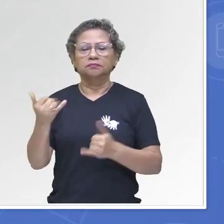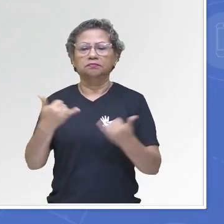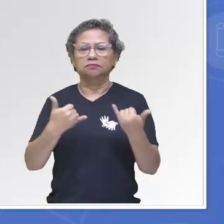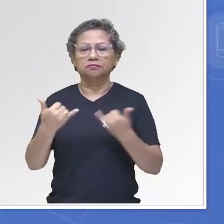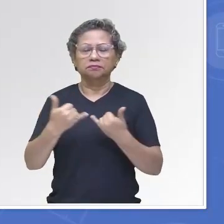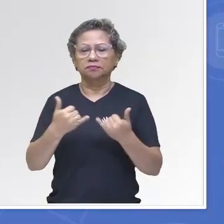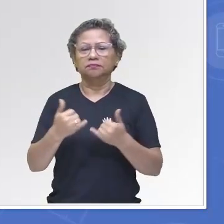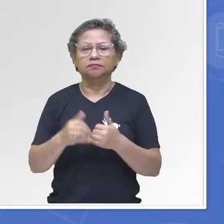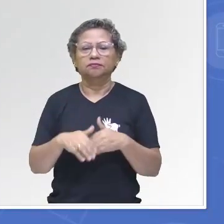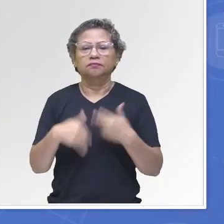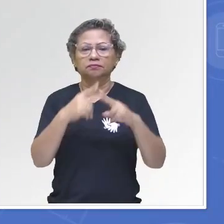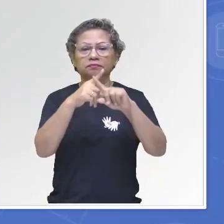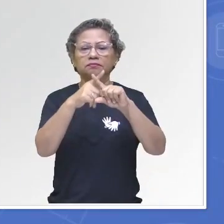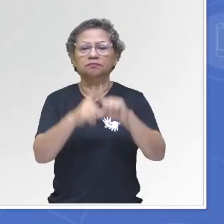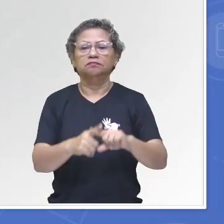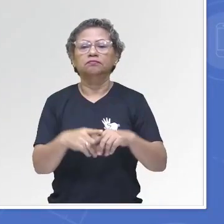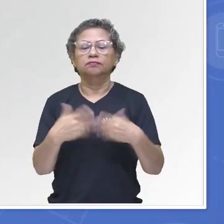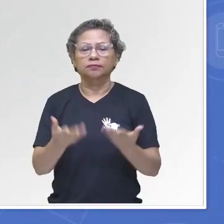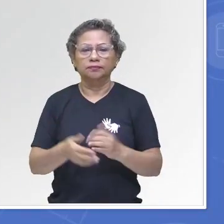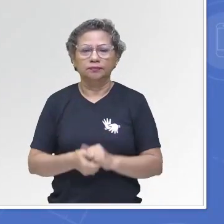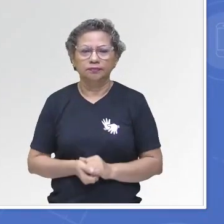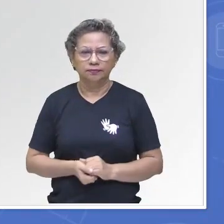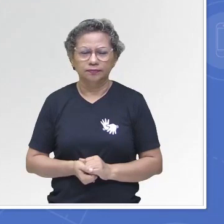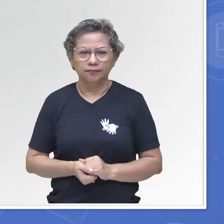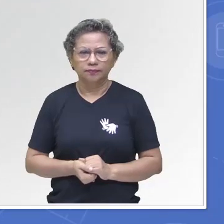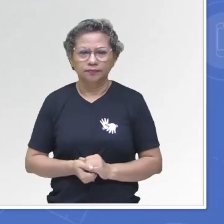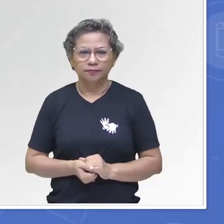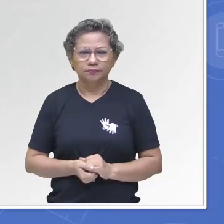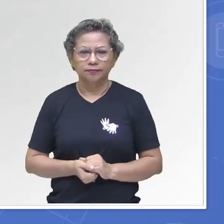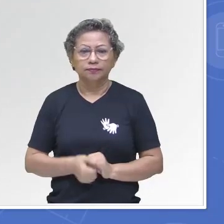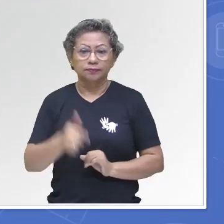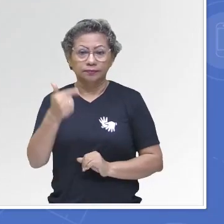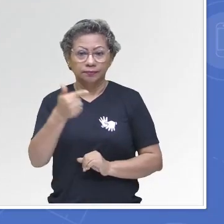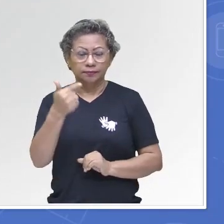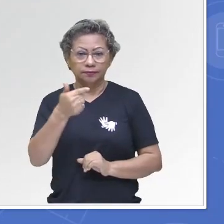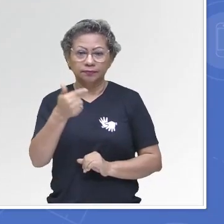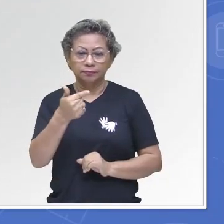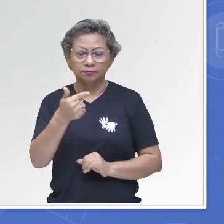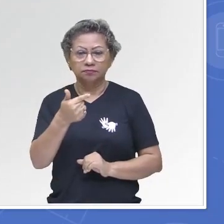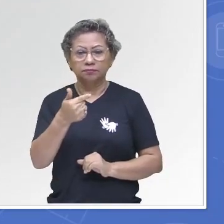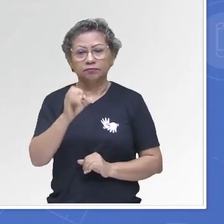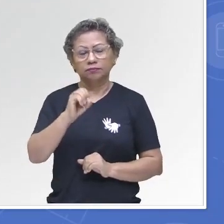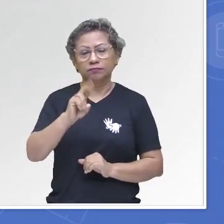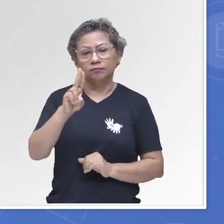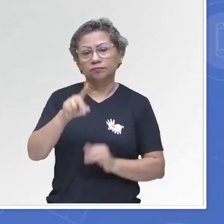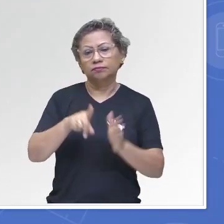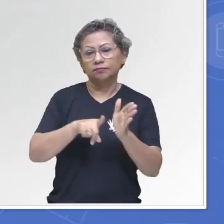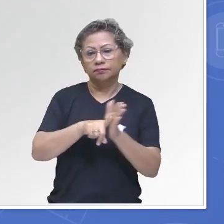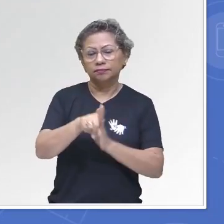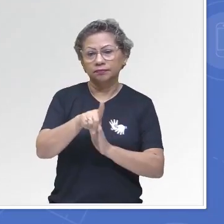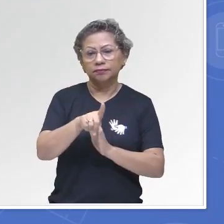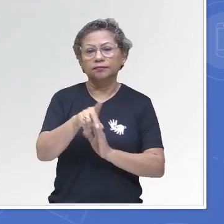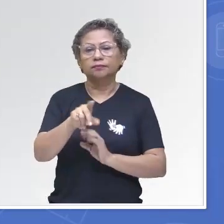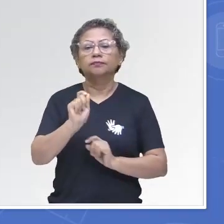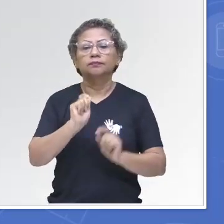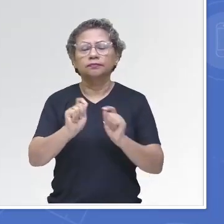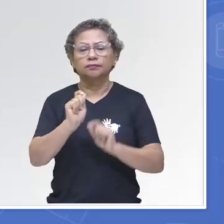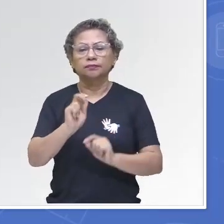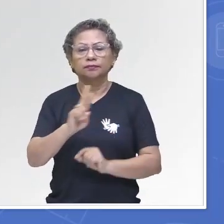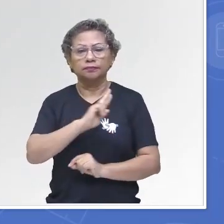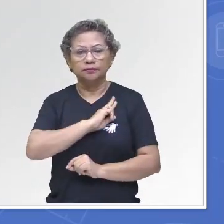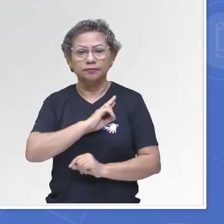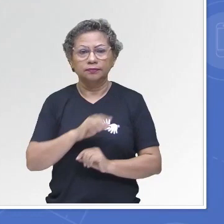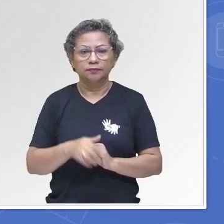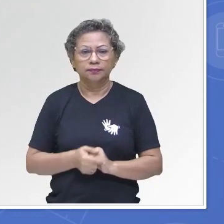bom? Vamos ver se mais alguém respondeu aí a segunda questão, ou então a primeira, né? Vamos ver aí